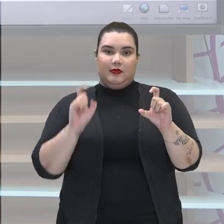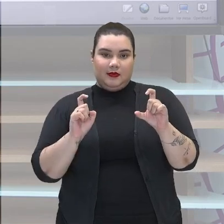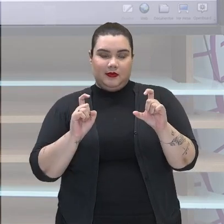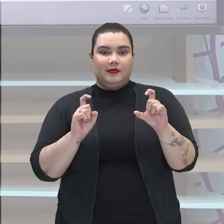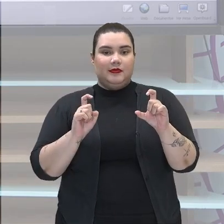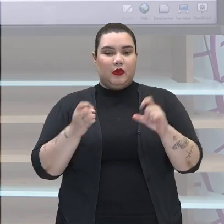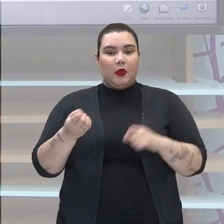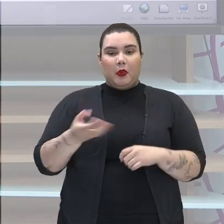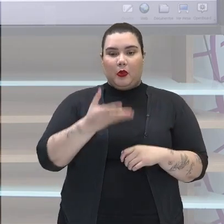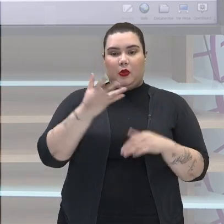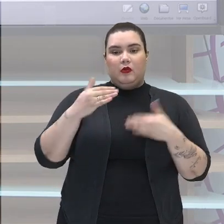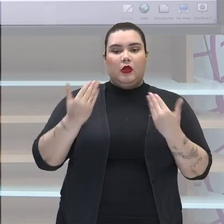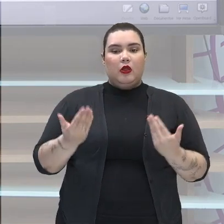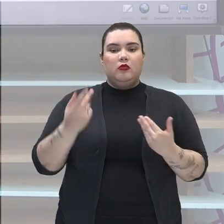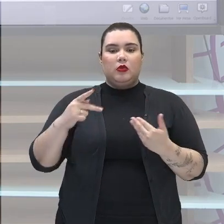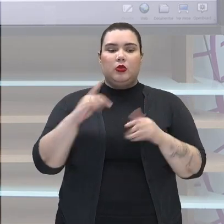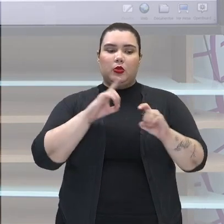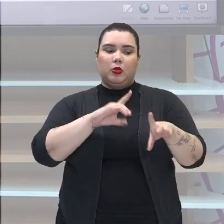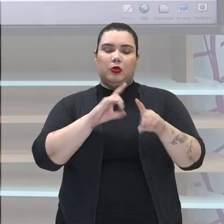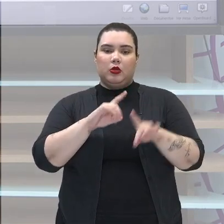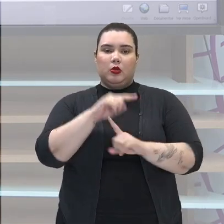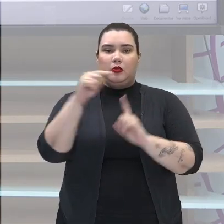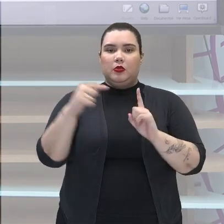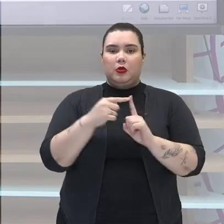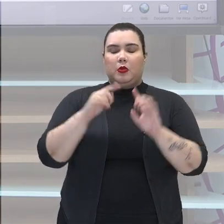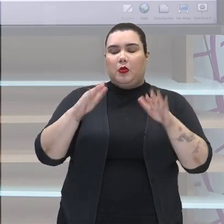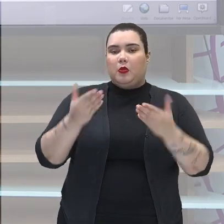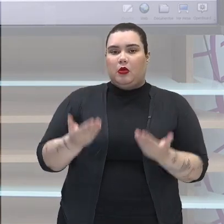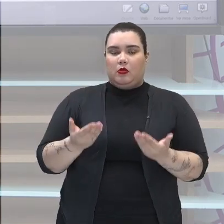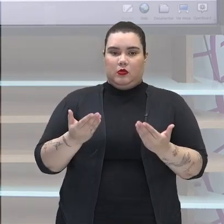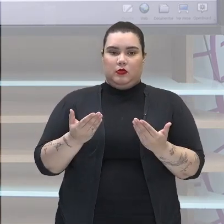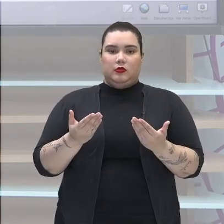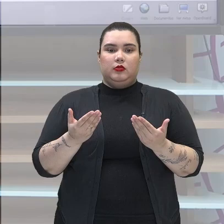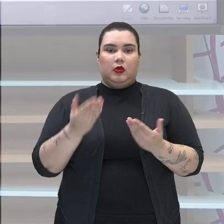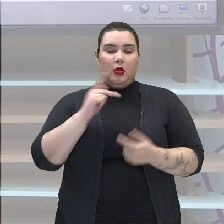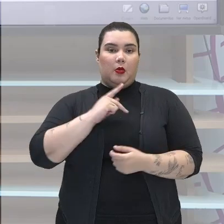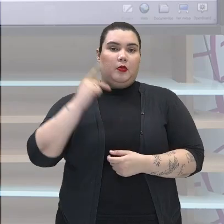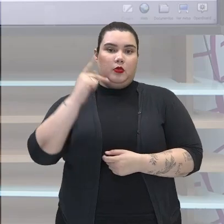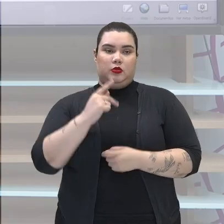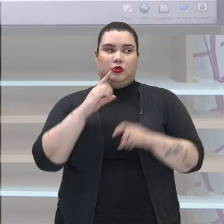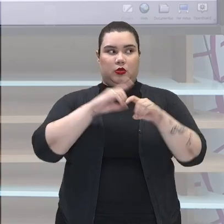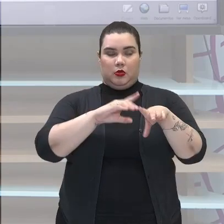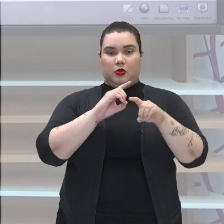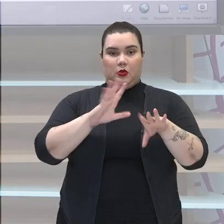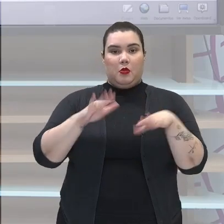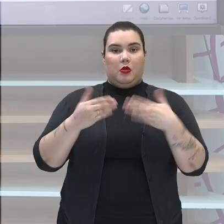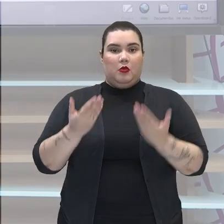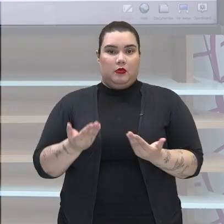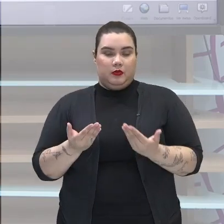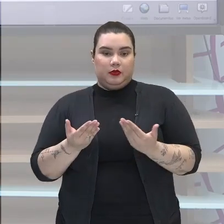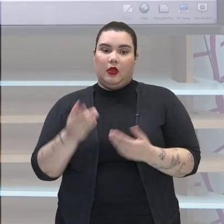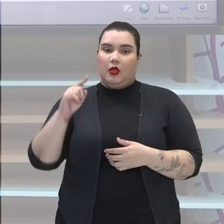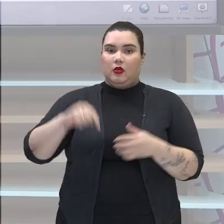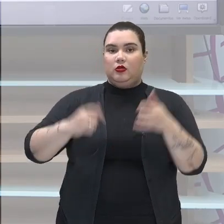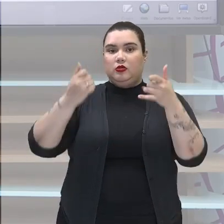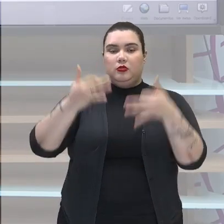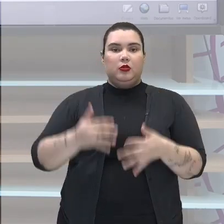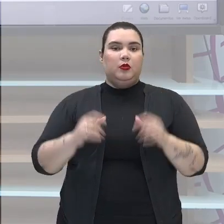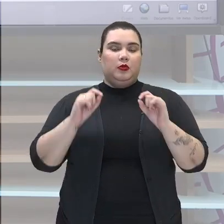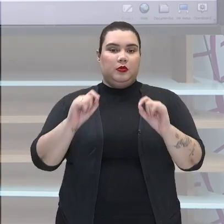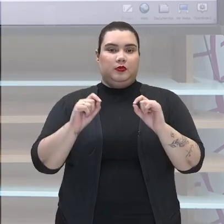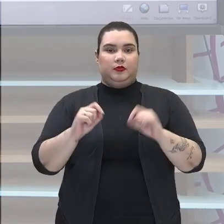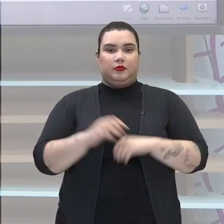Então qual foi o papel dessa doutrina? Da política da doutrina Monroe? É justamente dizer, olha,